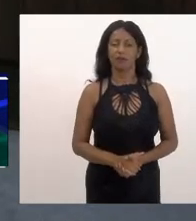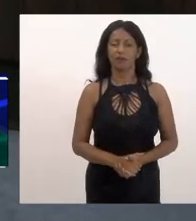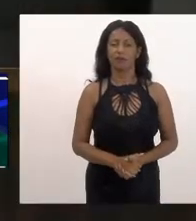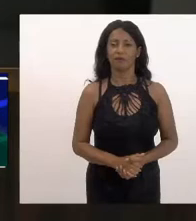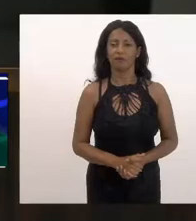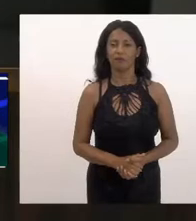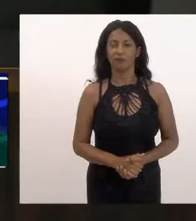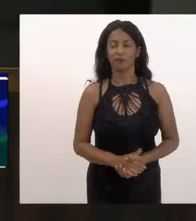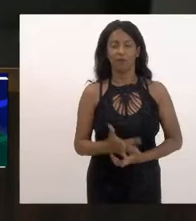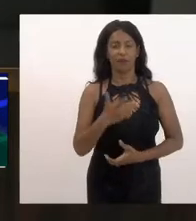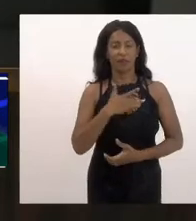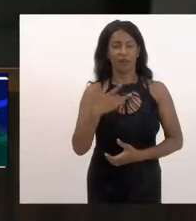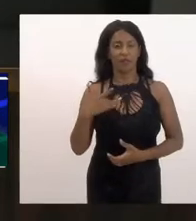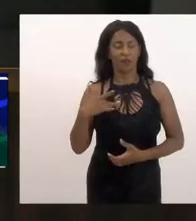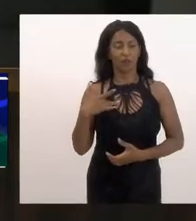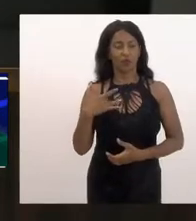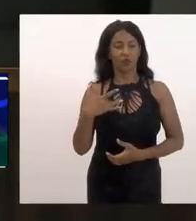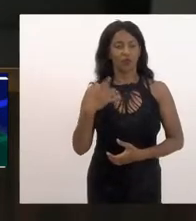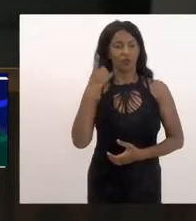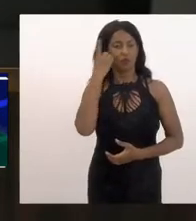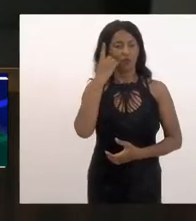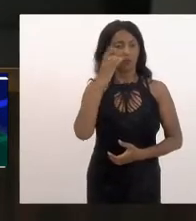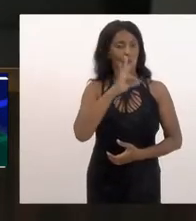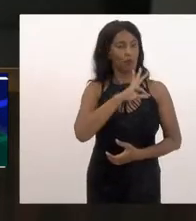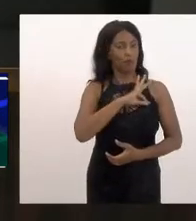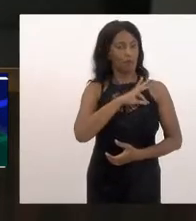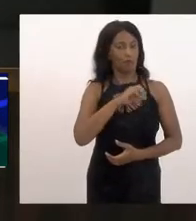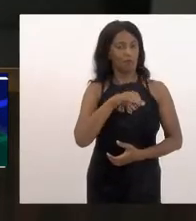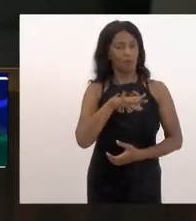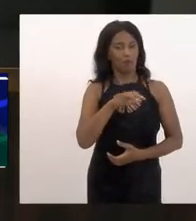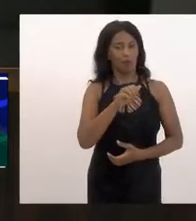Pela Comissão de Saúde, deputada Marta Rocha.